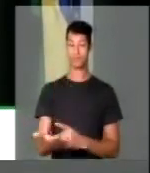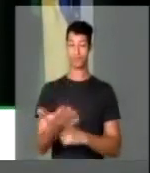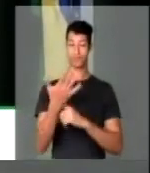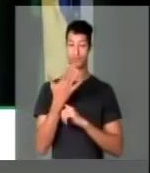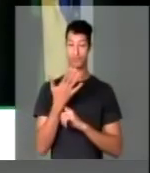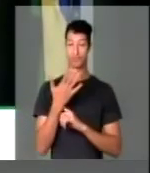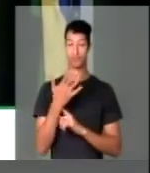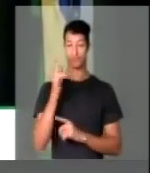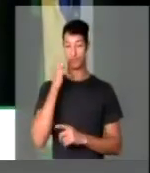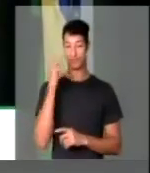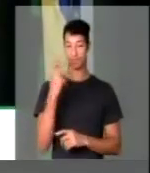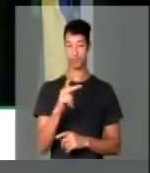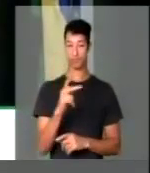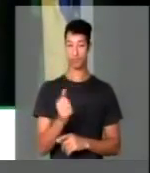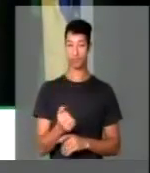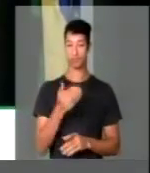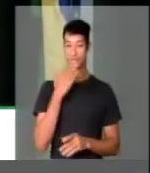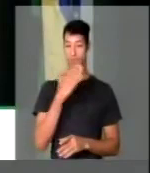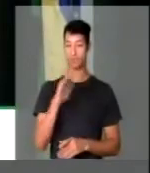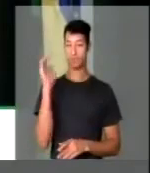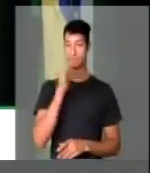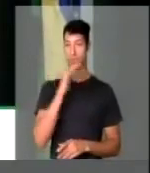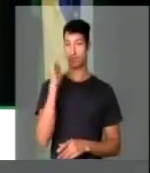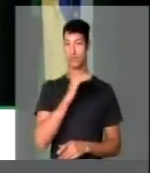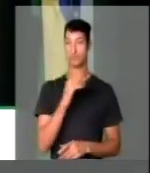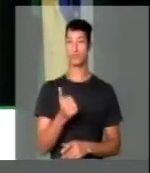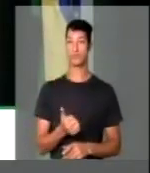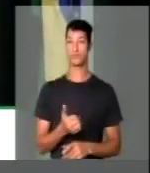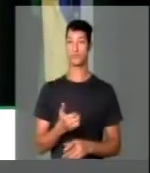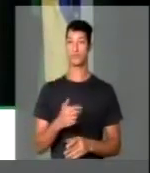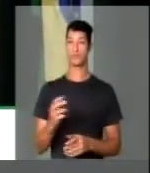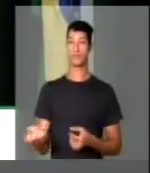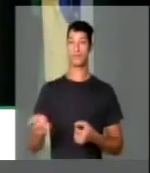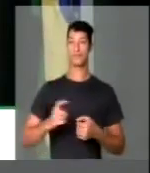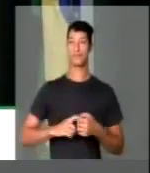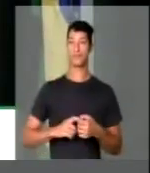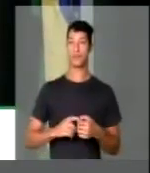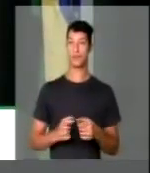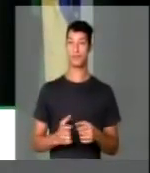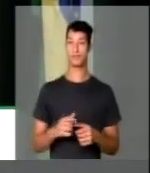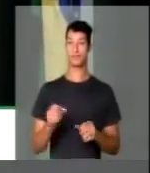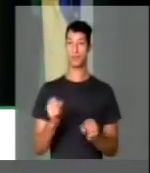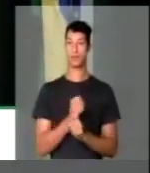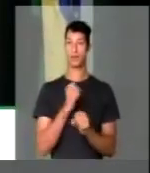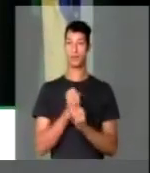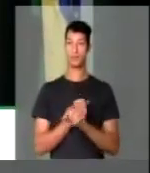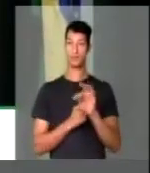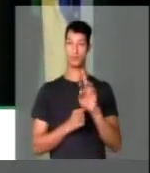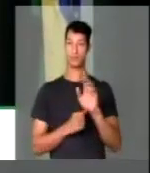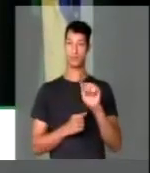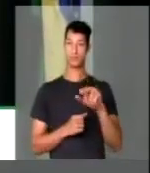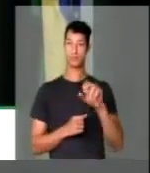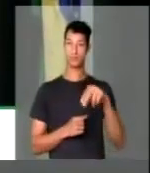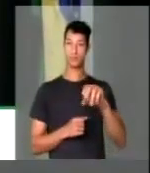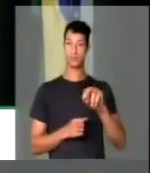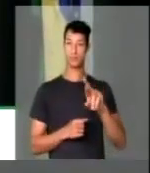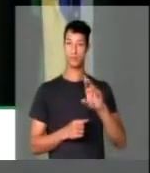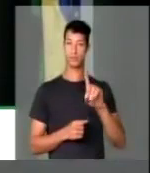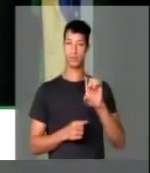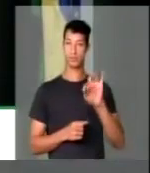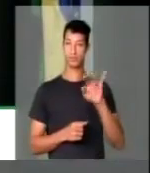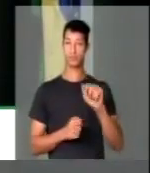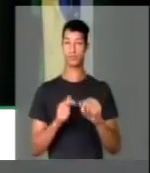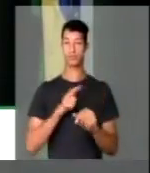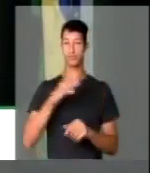nos ajude a, de maneira rápida, retomar as obras da Transnordestina, que tenho